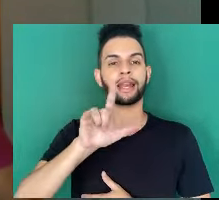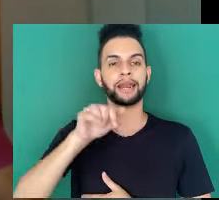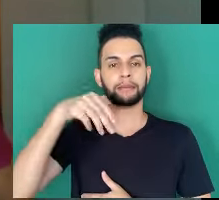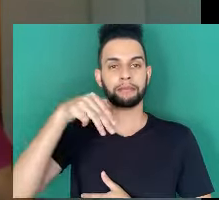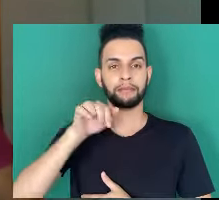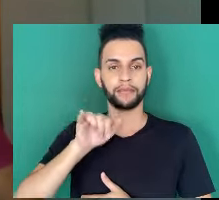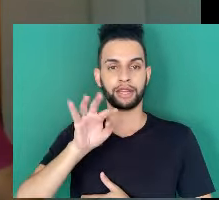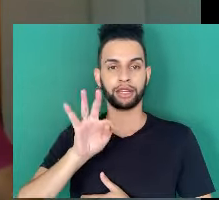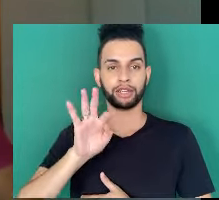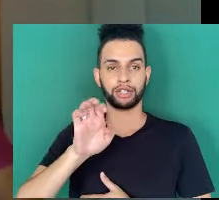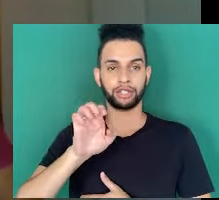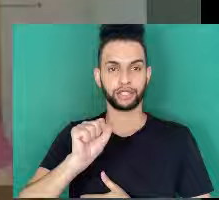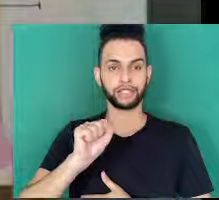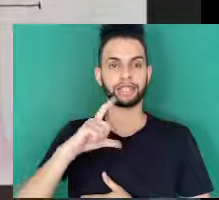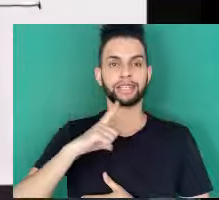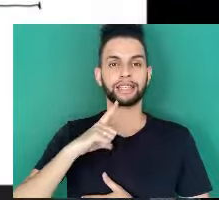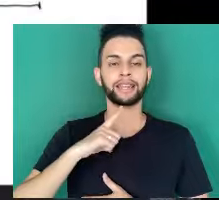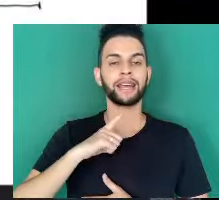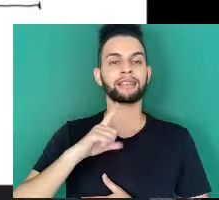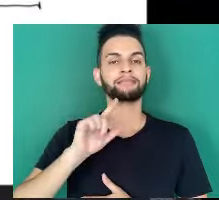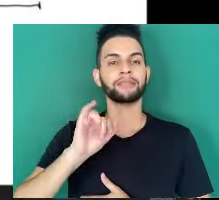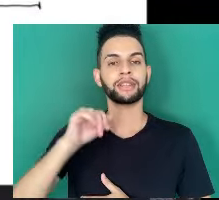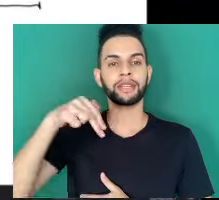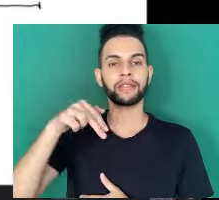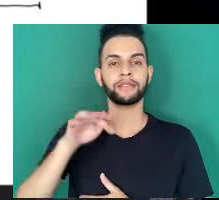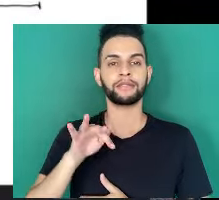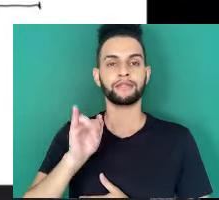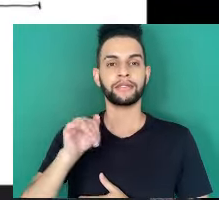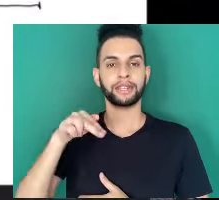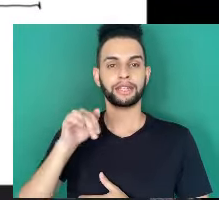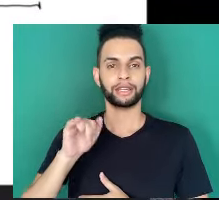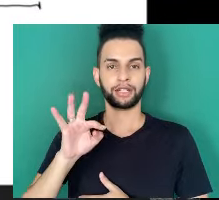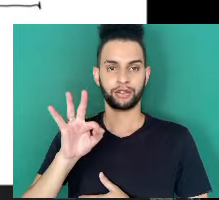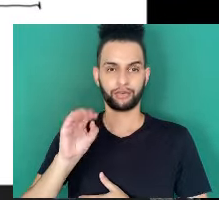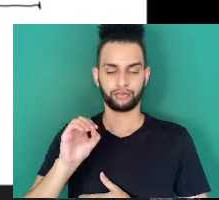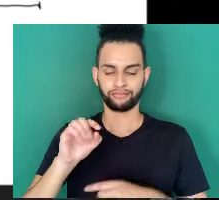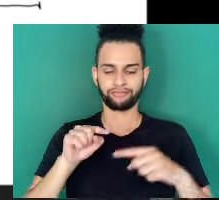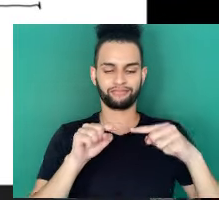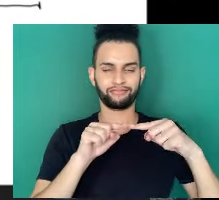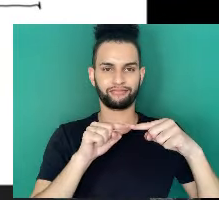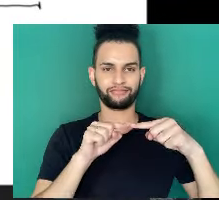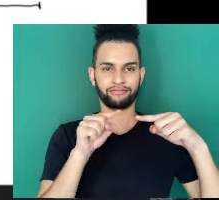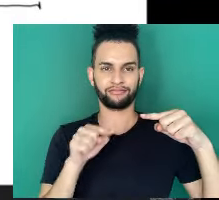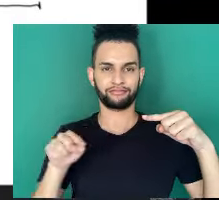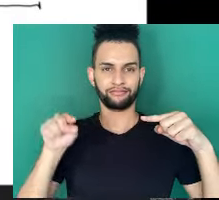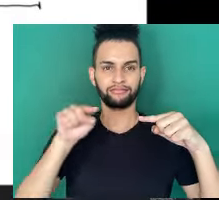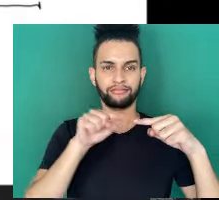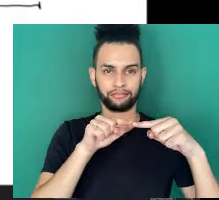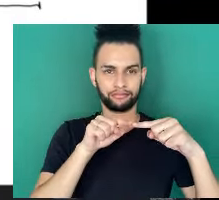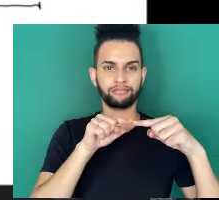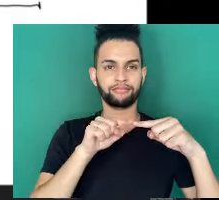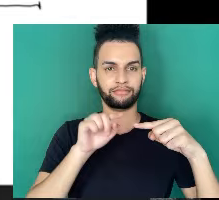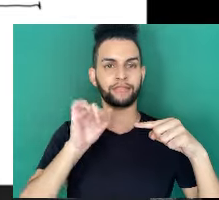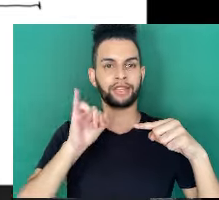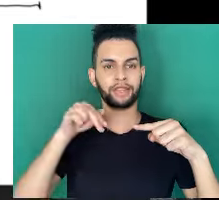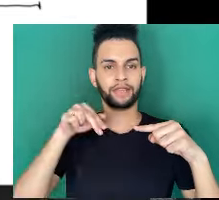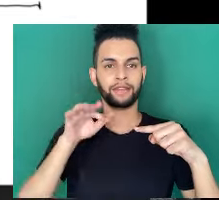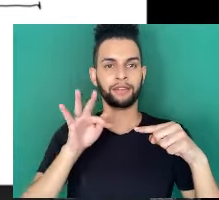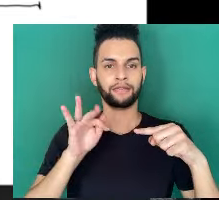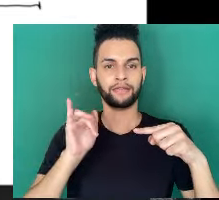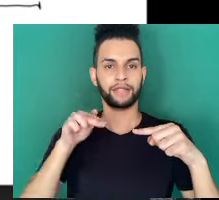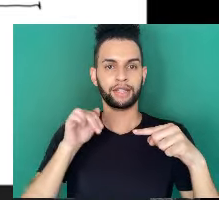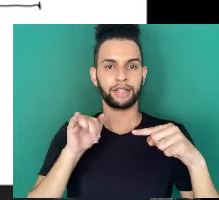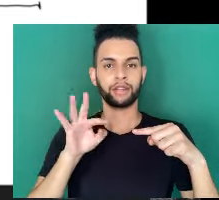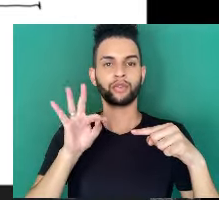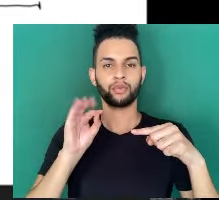infinito. Então, vamos lá. Bom, então vamos começar com uma situação problema envolvendo juros sobre um